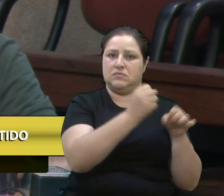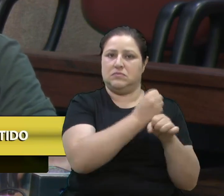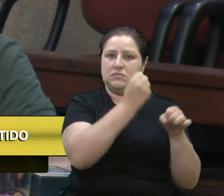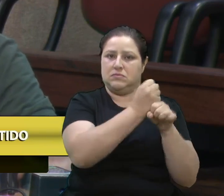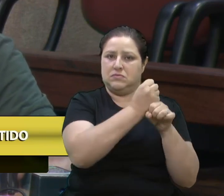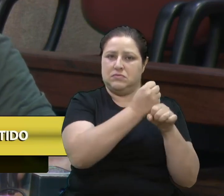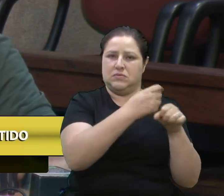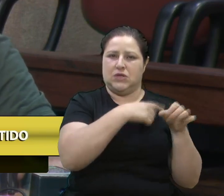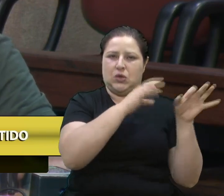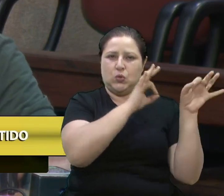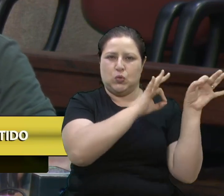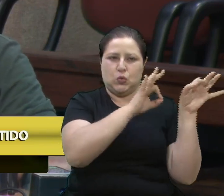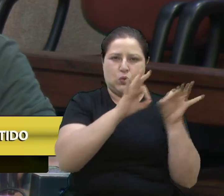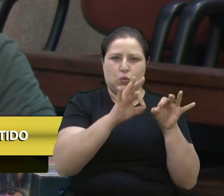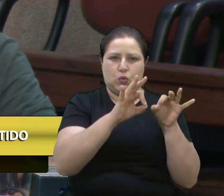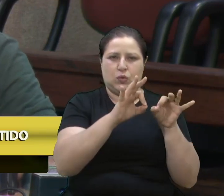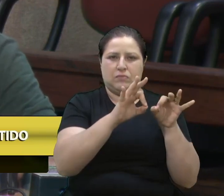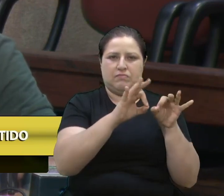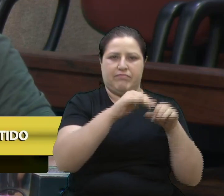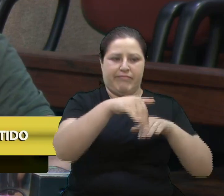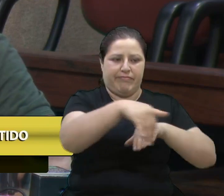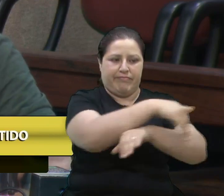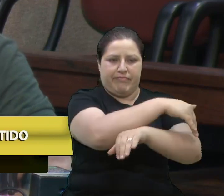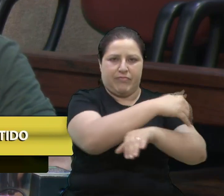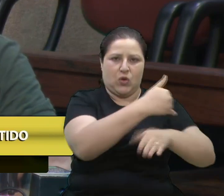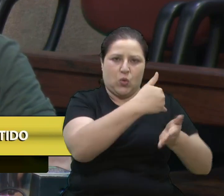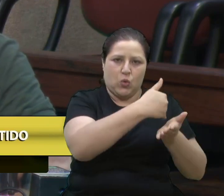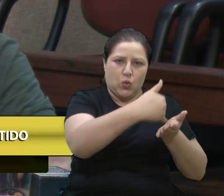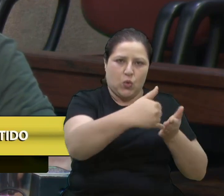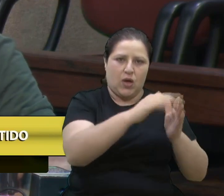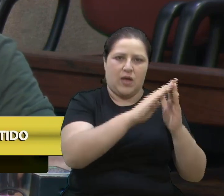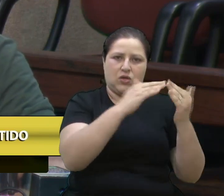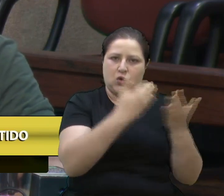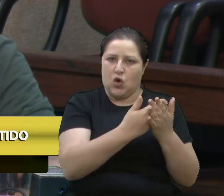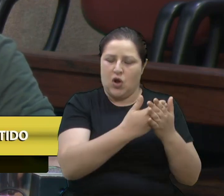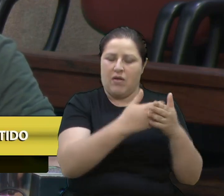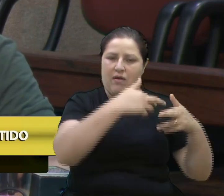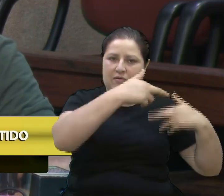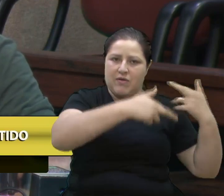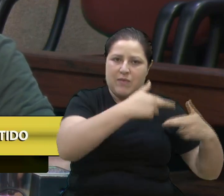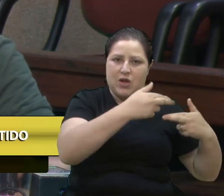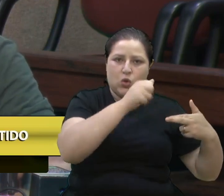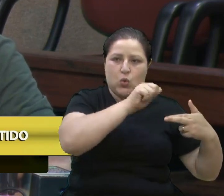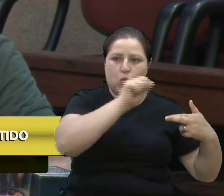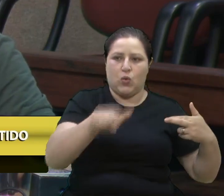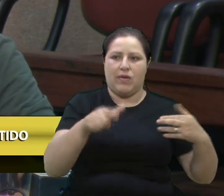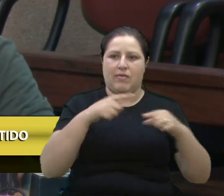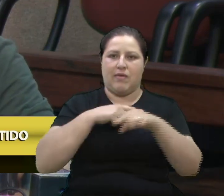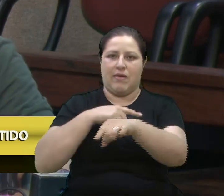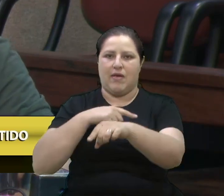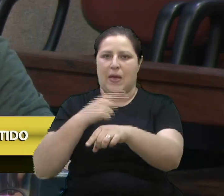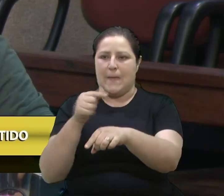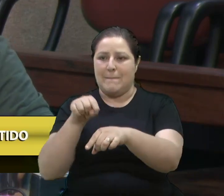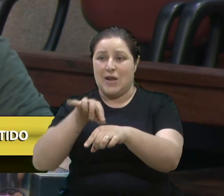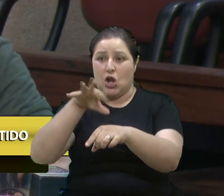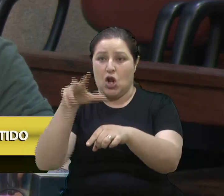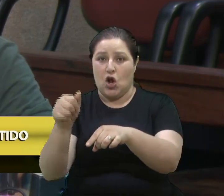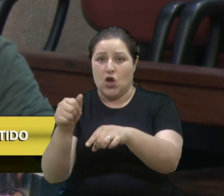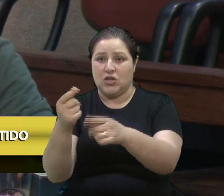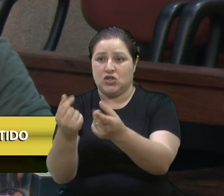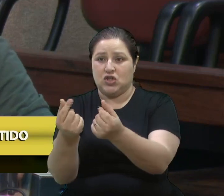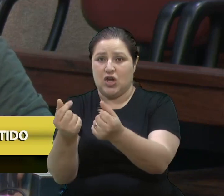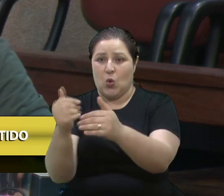redondinha, que a gente tenha estradas calçadas, a gente tenha colégio reformado, do que ter lá milhões guardados no SAMAI, injustamente